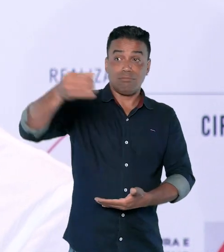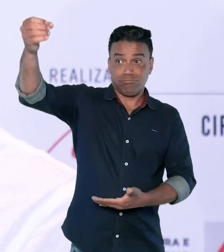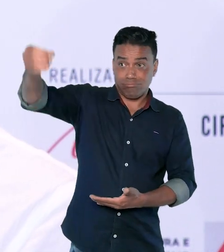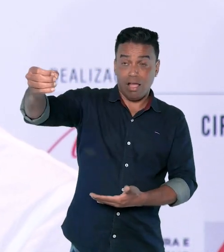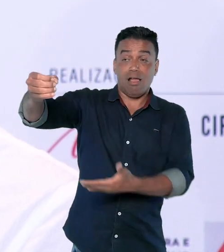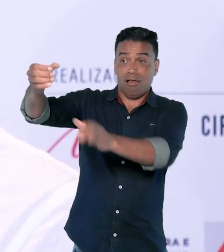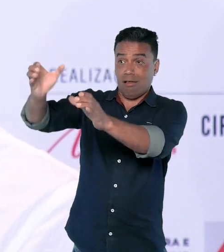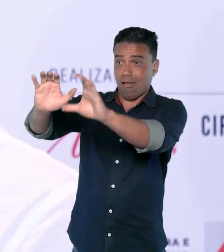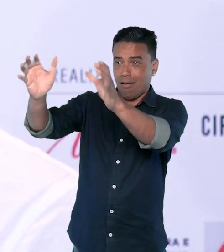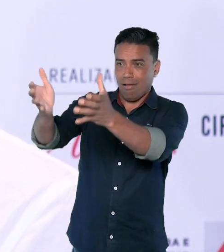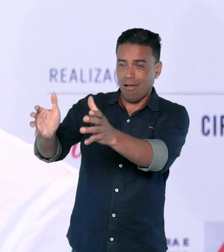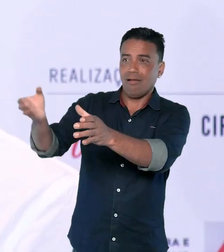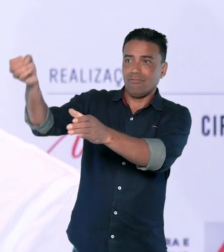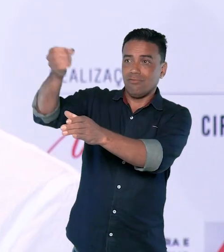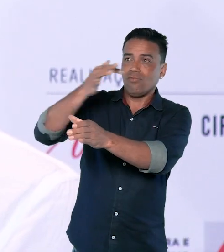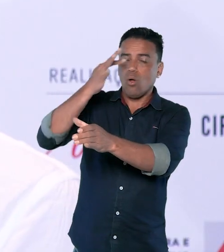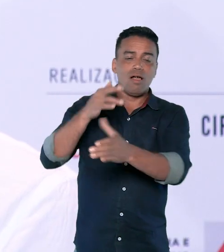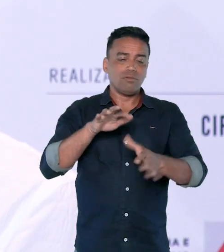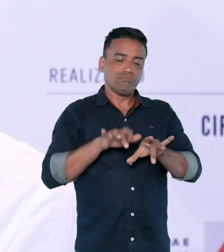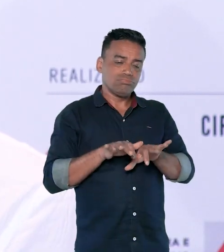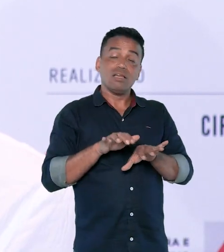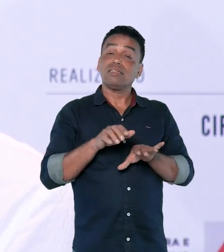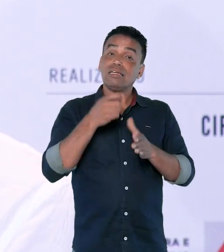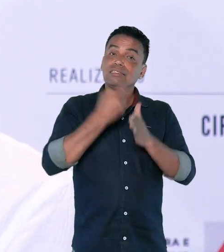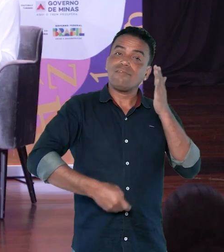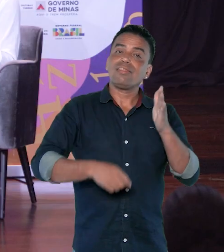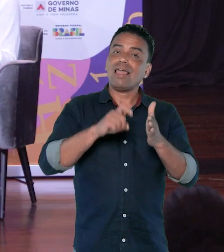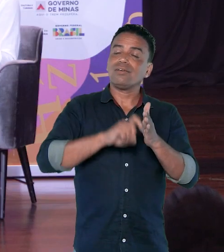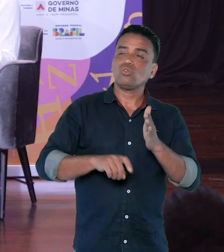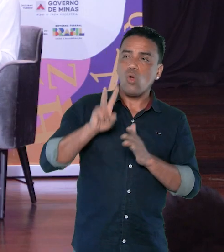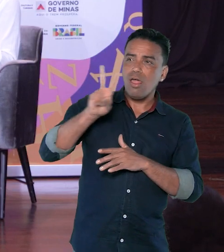comecei a escrever a resposta olhando para a flor.